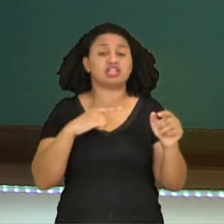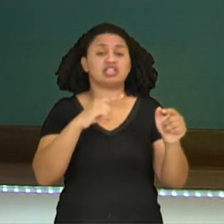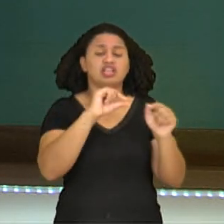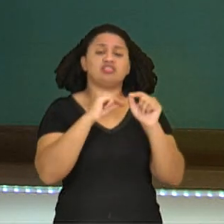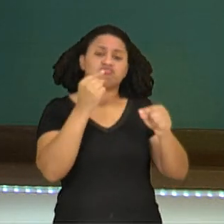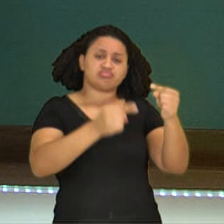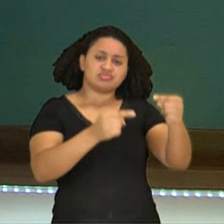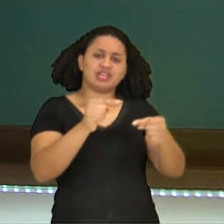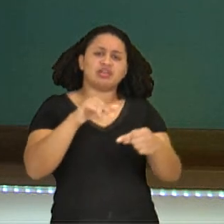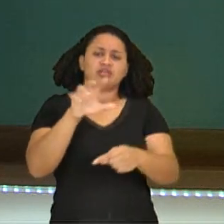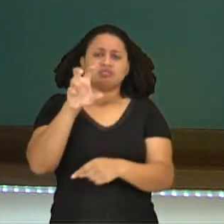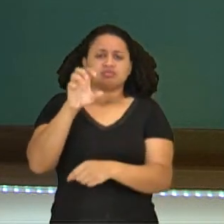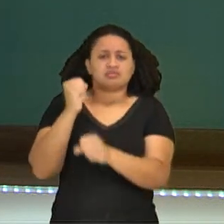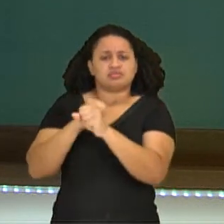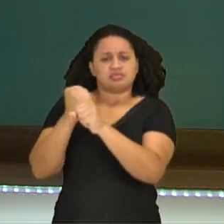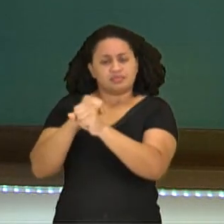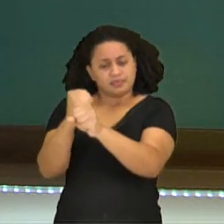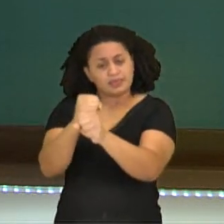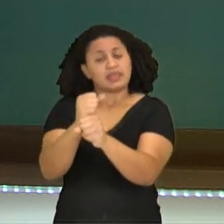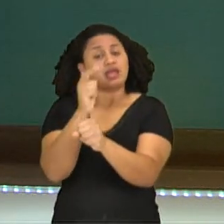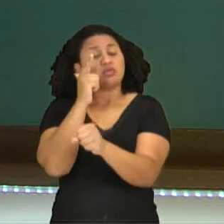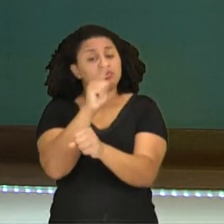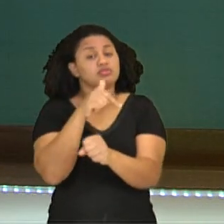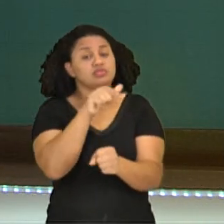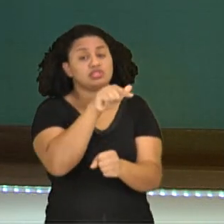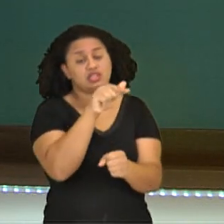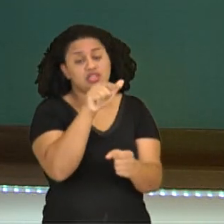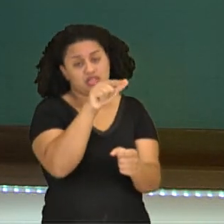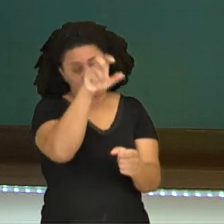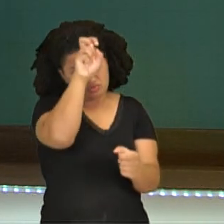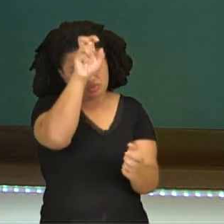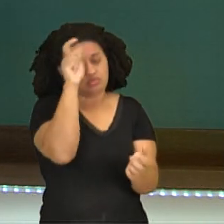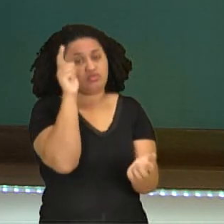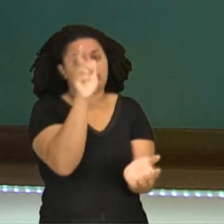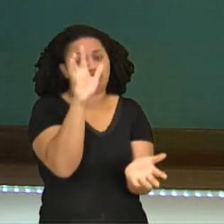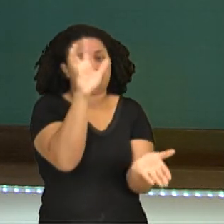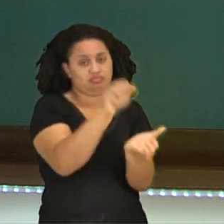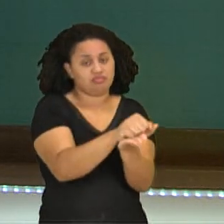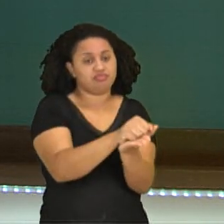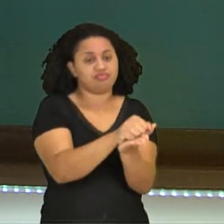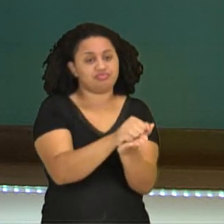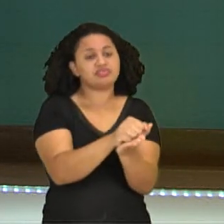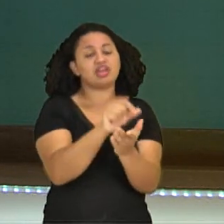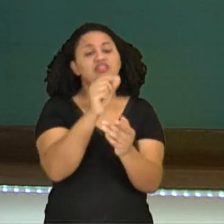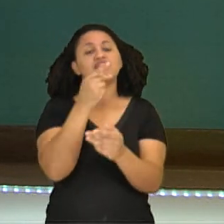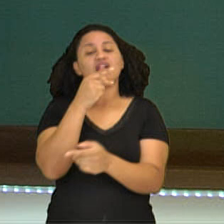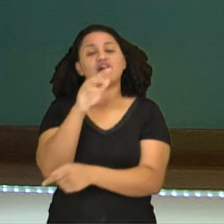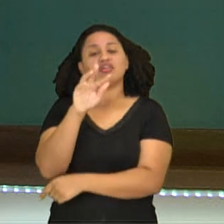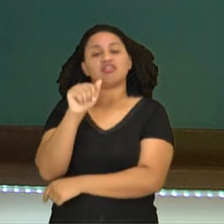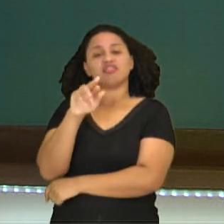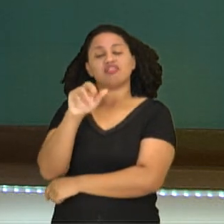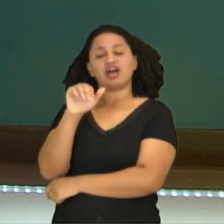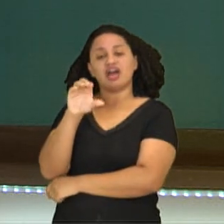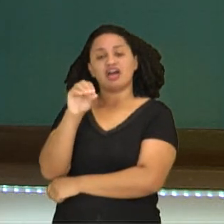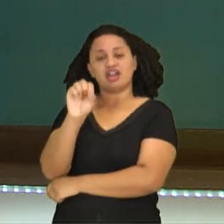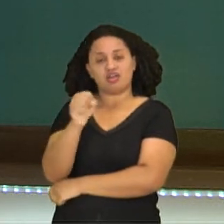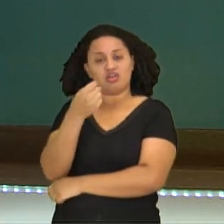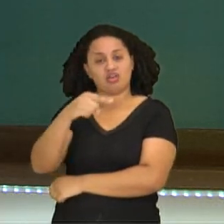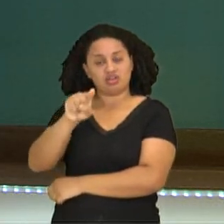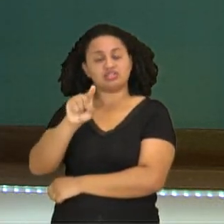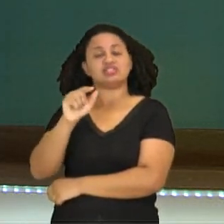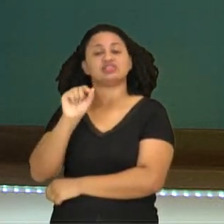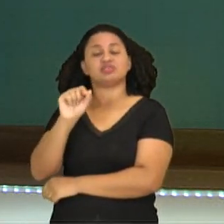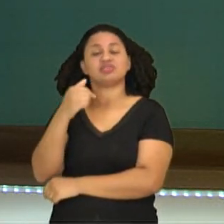de quase 5 anos para derrotar os egípcios e invadir. Não foi fácil assim, não. Foram chamados de faraós negros. Esses faraós,